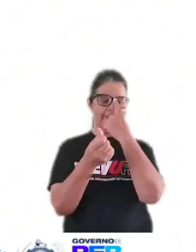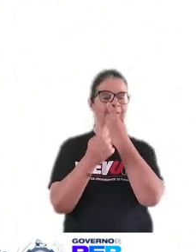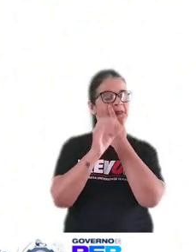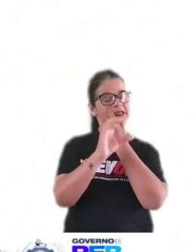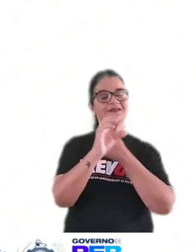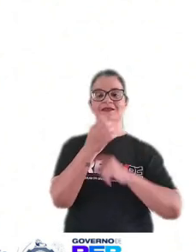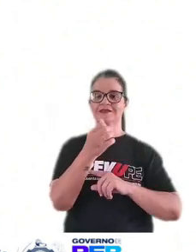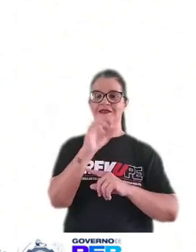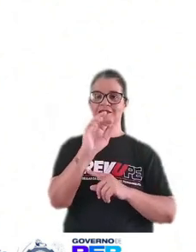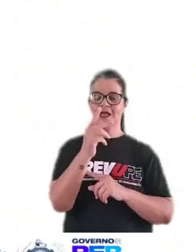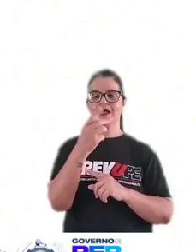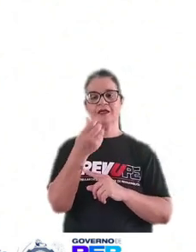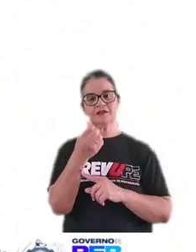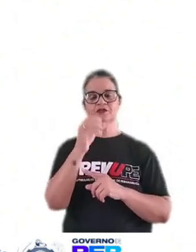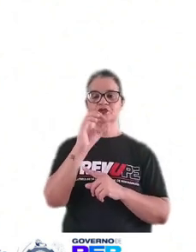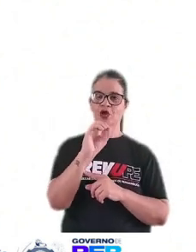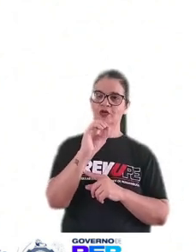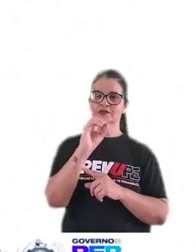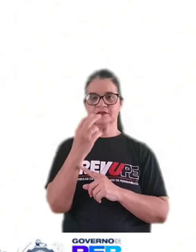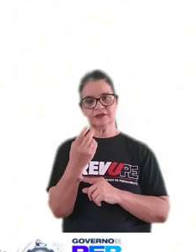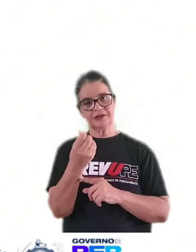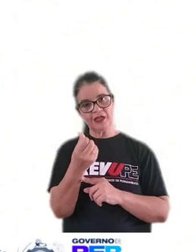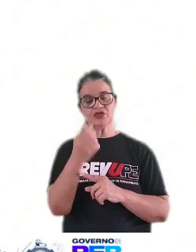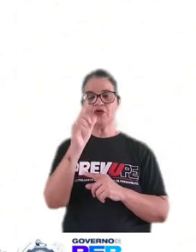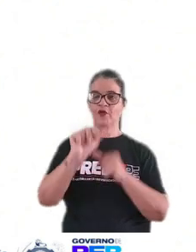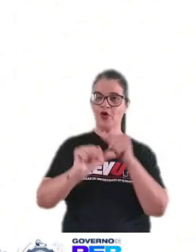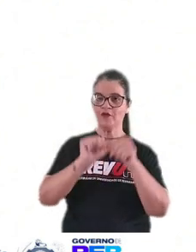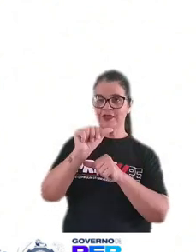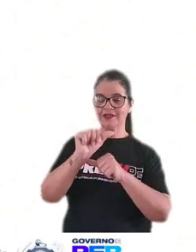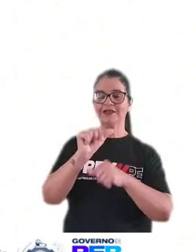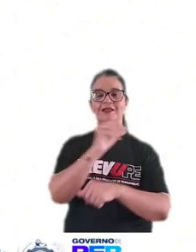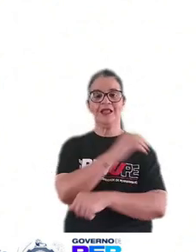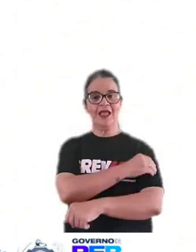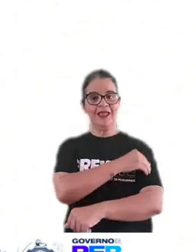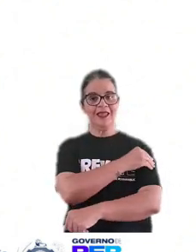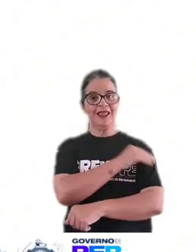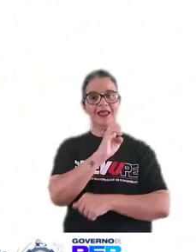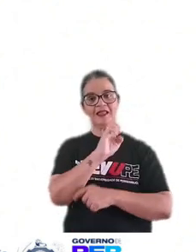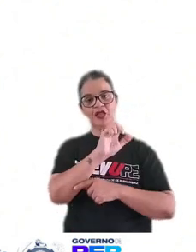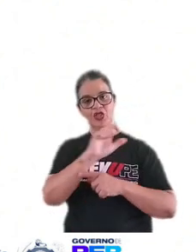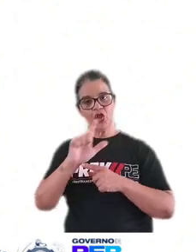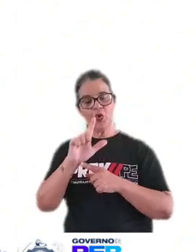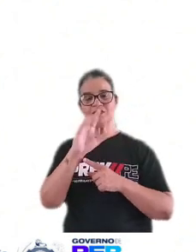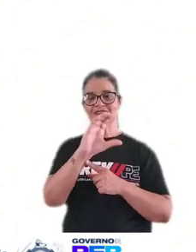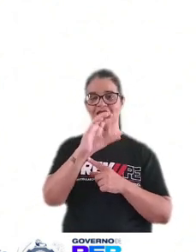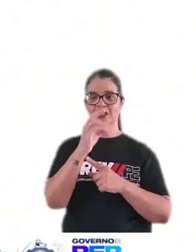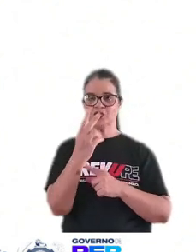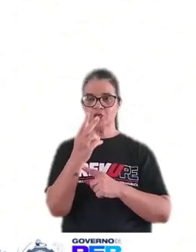C6H2O6 C6H2O6 foi convertida em etanol